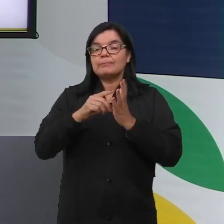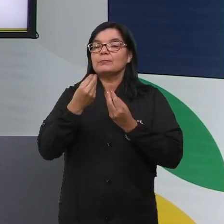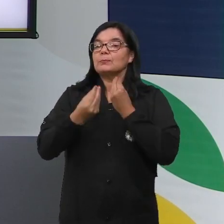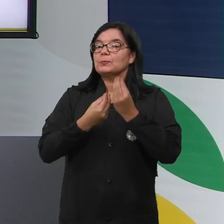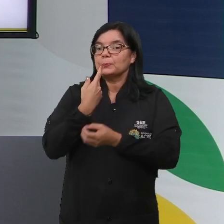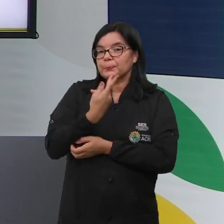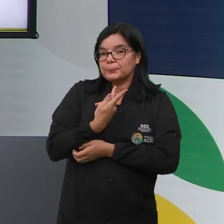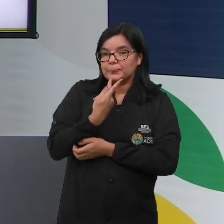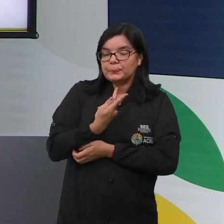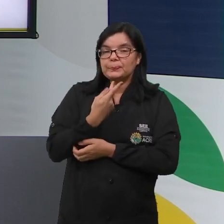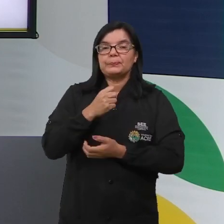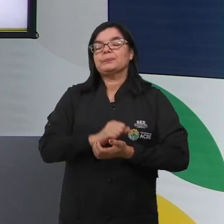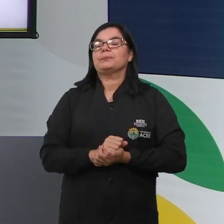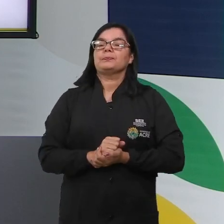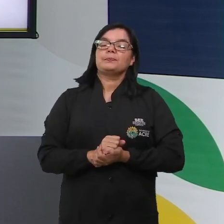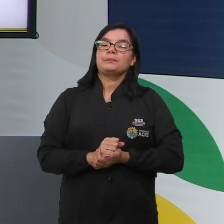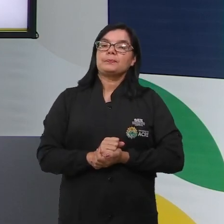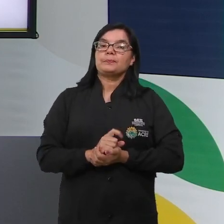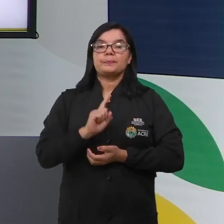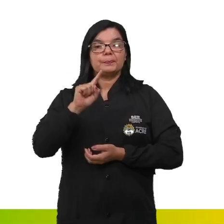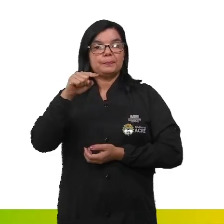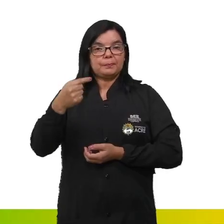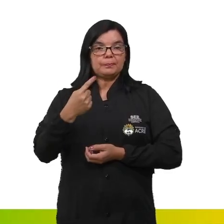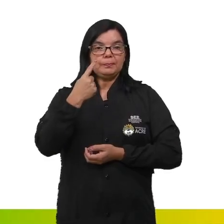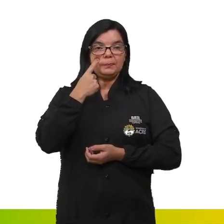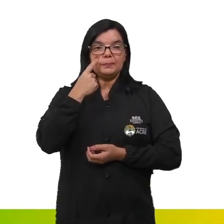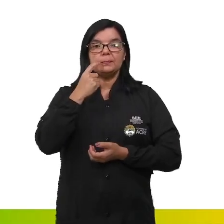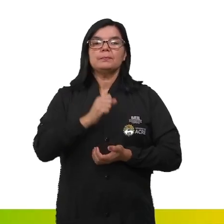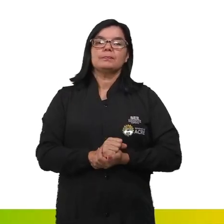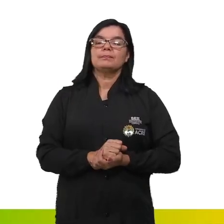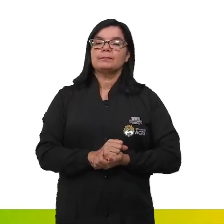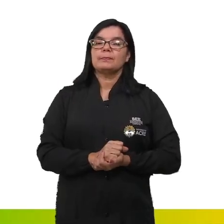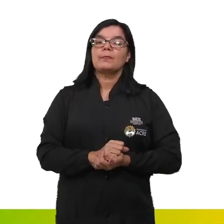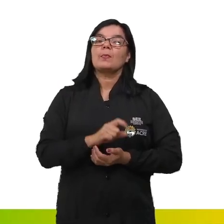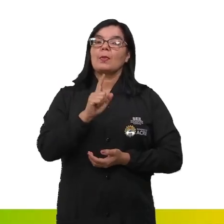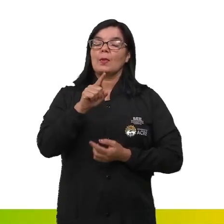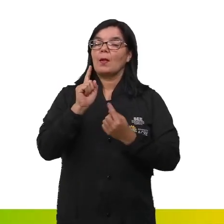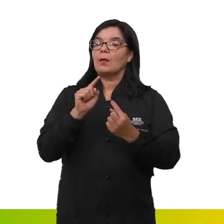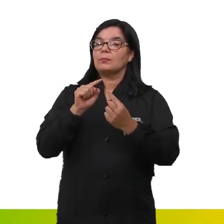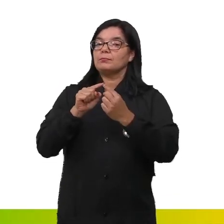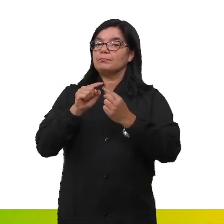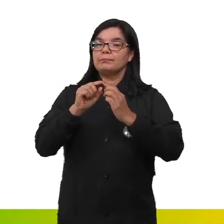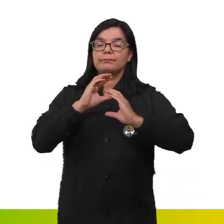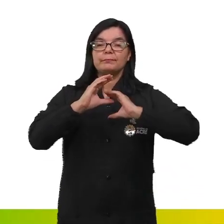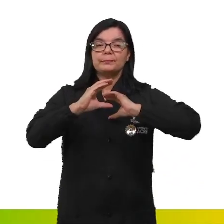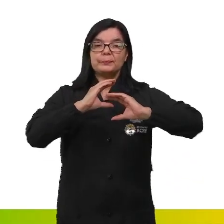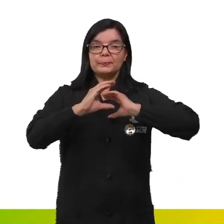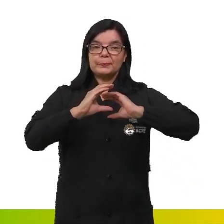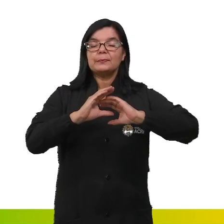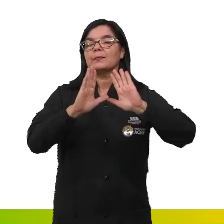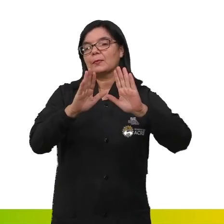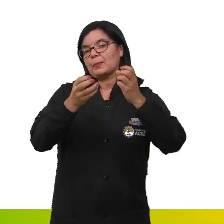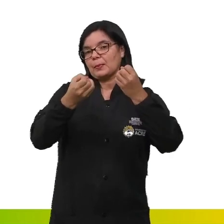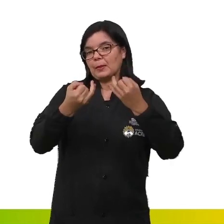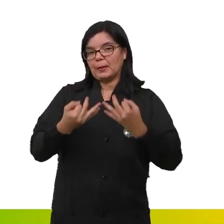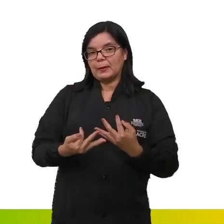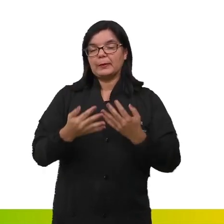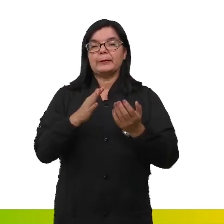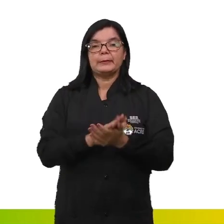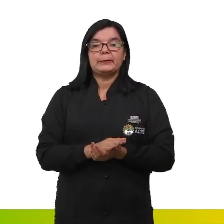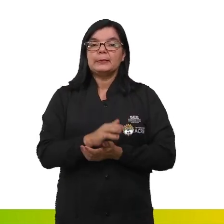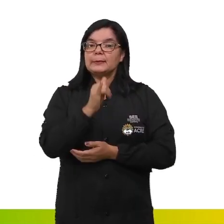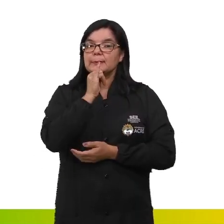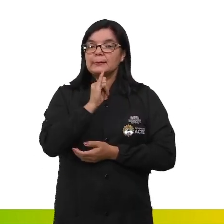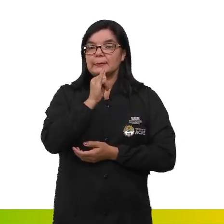o público-alvo. Olha aí o outro tópico que nós temos, que é a intenção comunicativa, que já foi citada. Eu coloquei